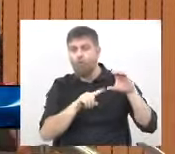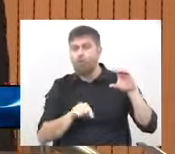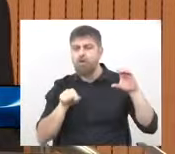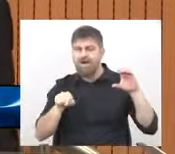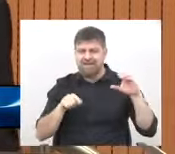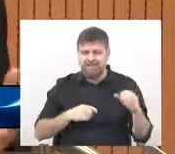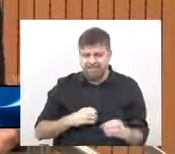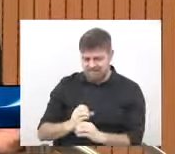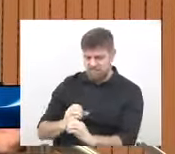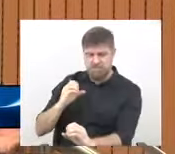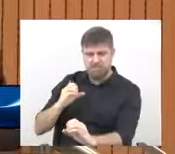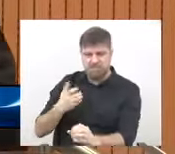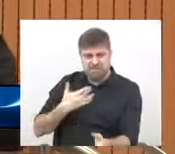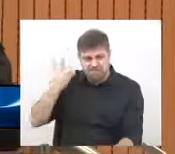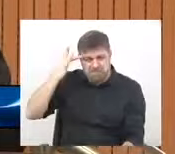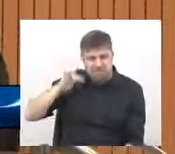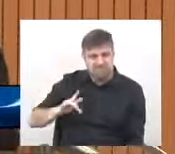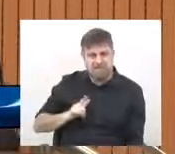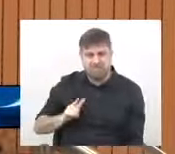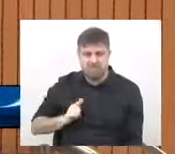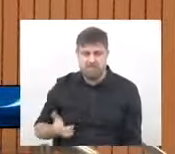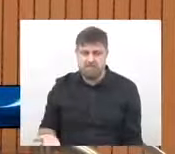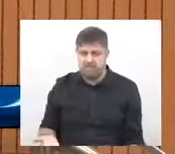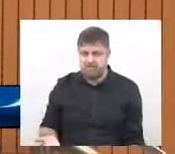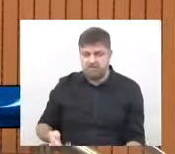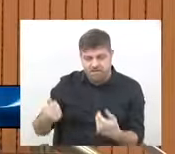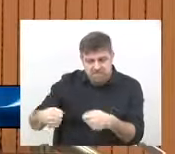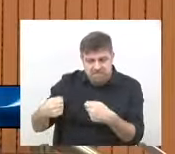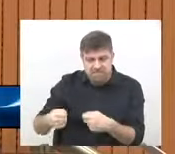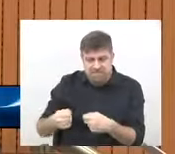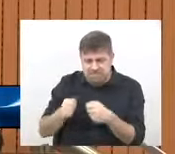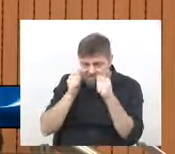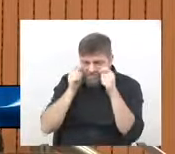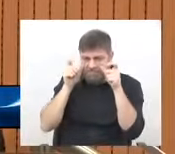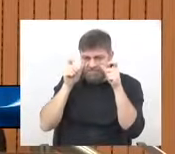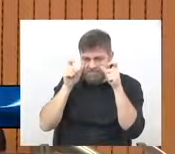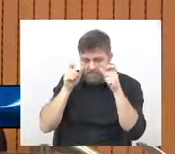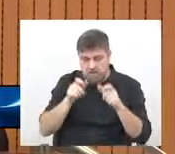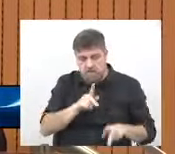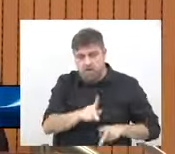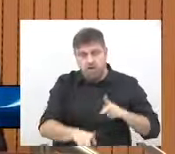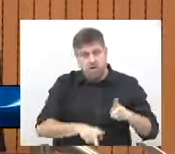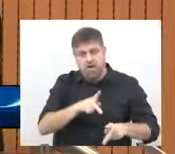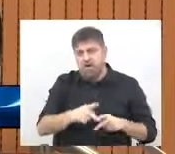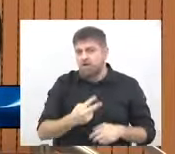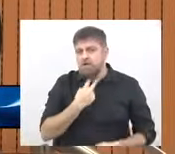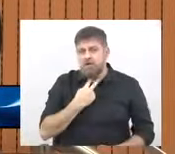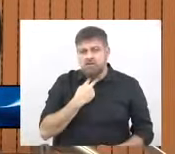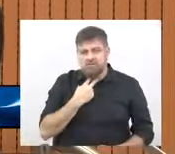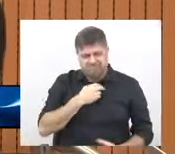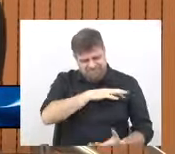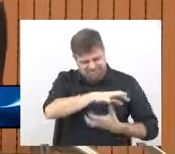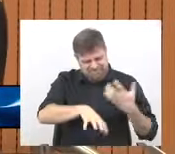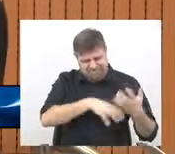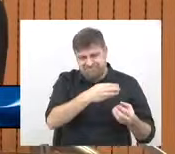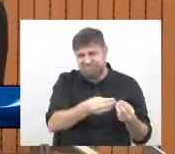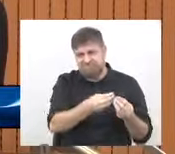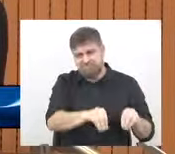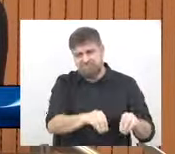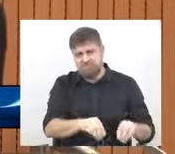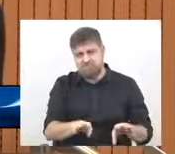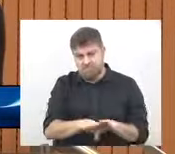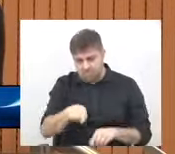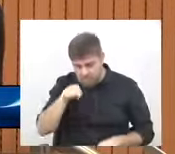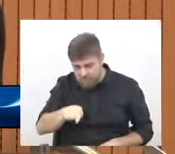um engenheiro, ele não sabe. É, tem que ver. Então, tem que ver que o povo não pode ficar no prejuízo. Inclusive, o povo